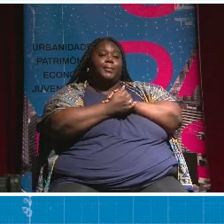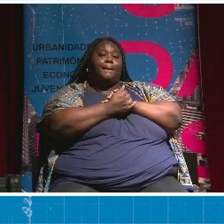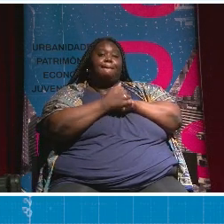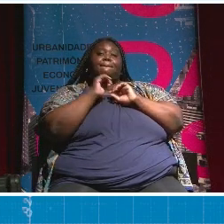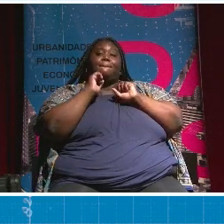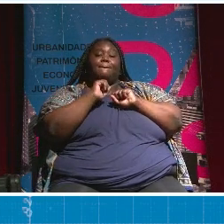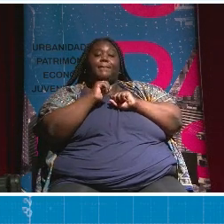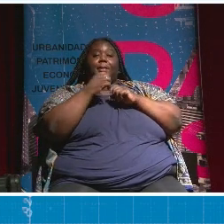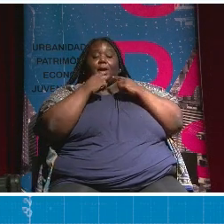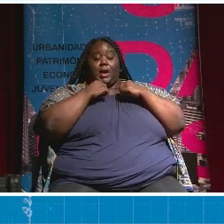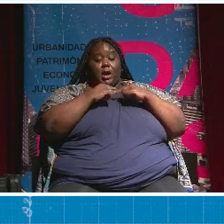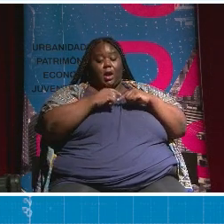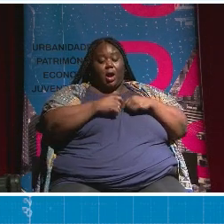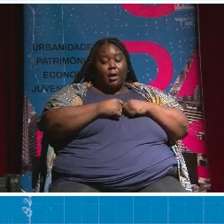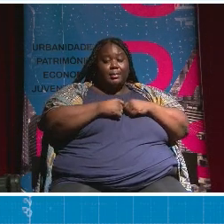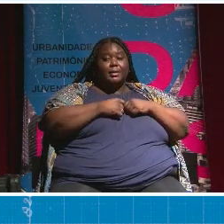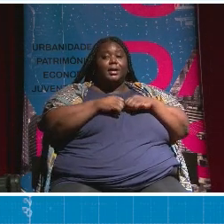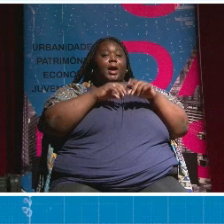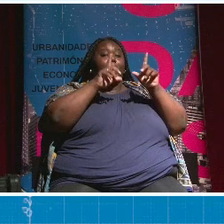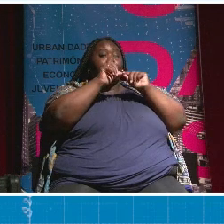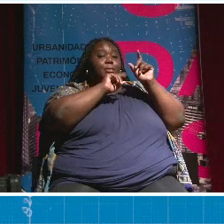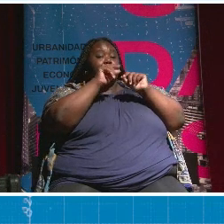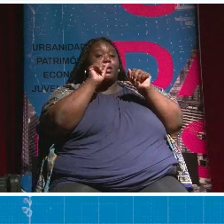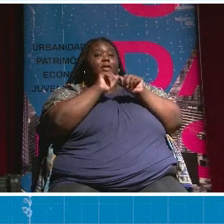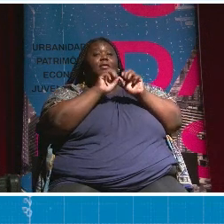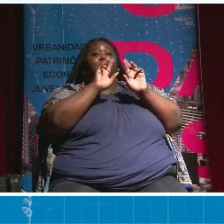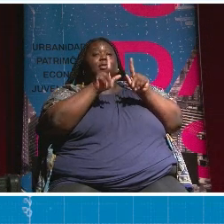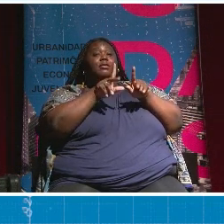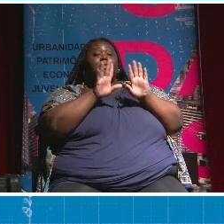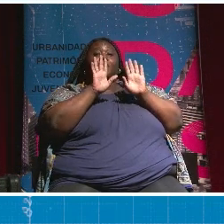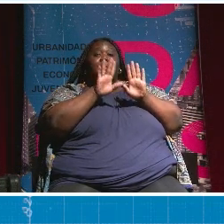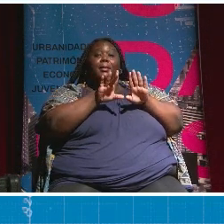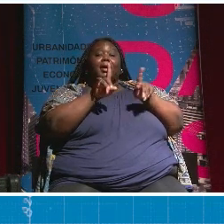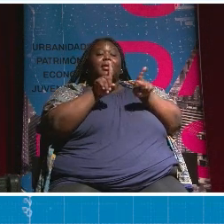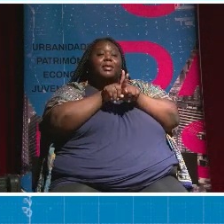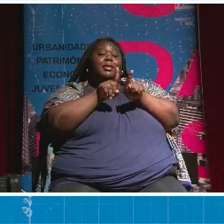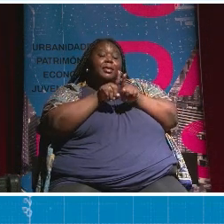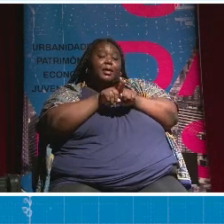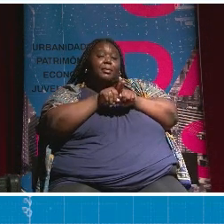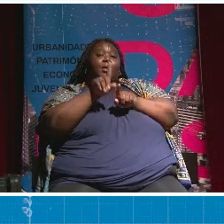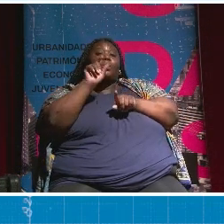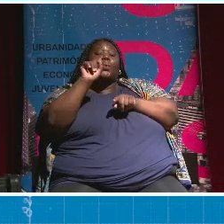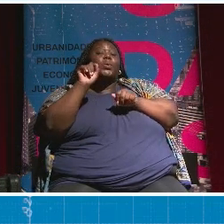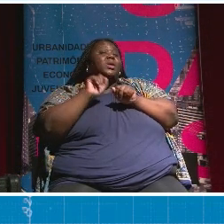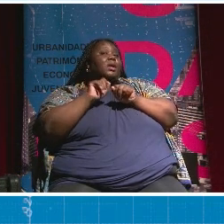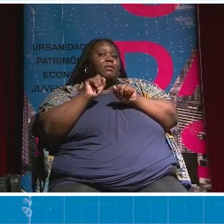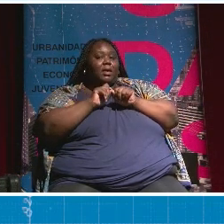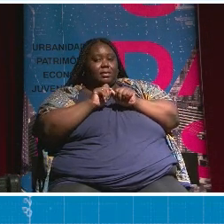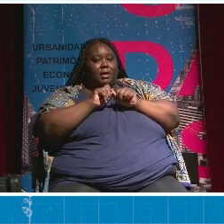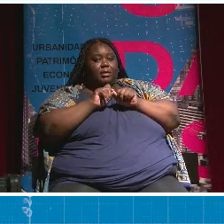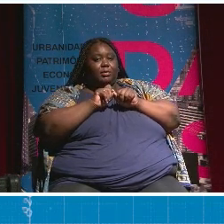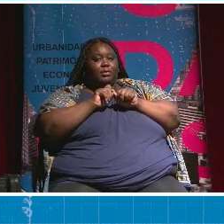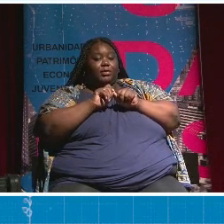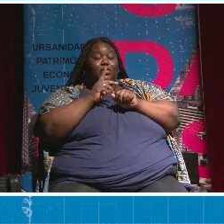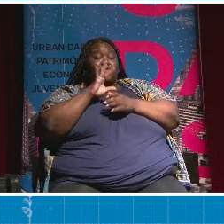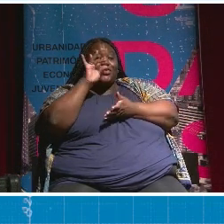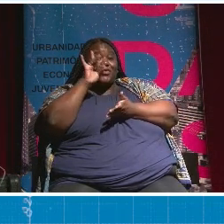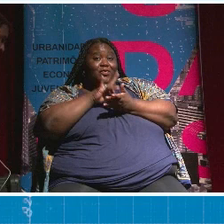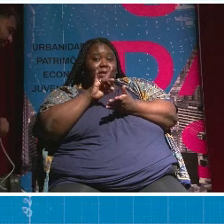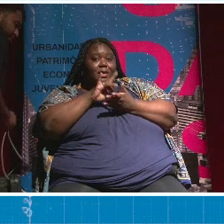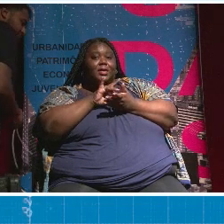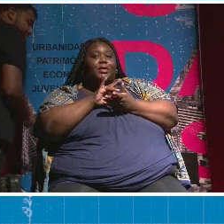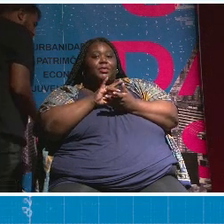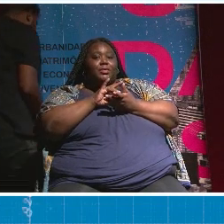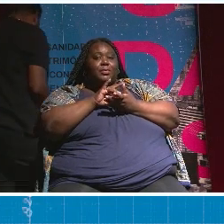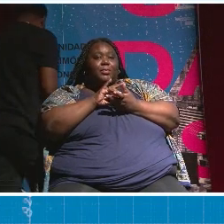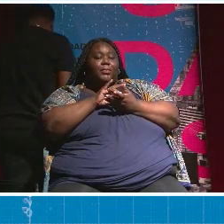uma medalha, uma estrelinha que faz a diferença, mas substantivamente o que ela está fazendo de fato, e aí as ODS